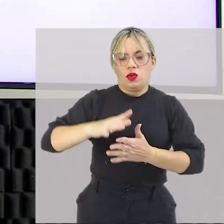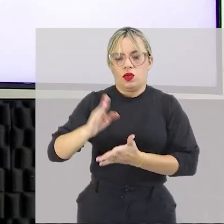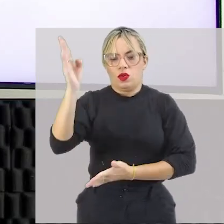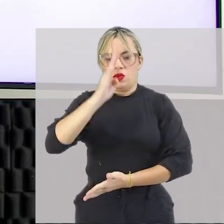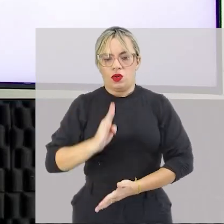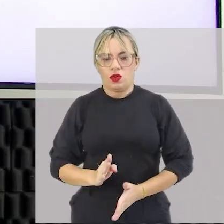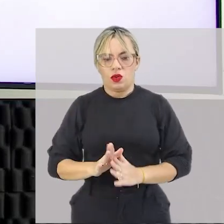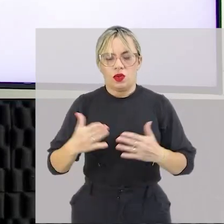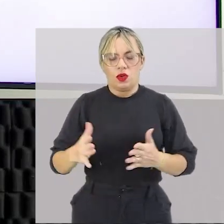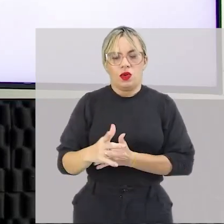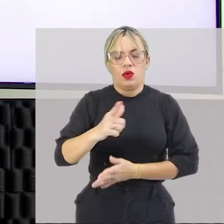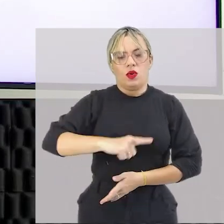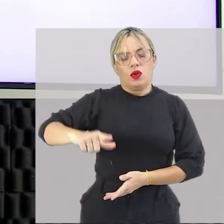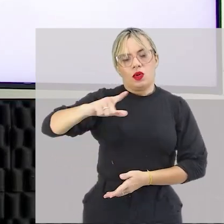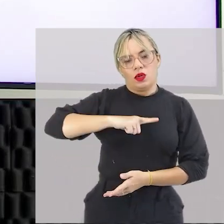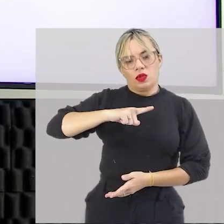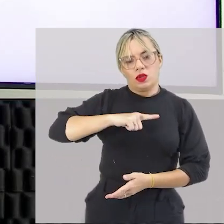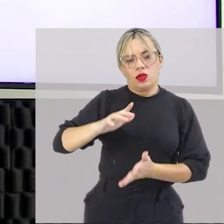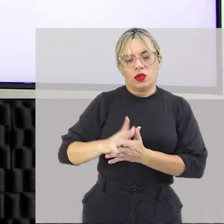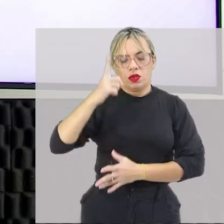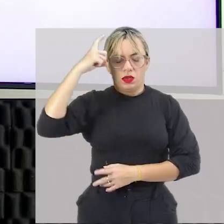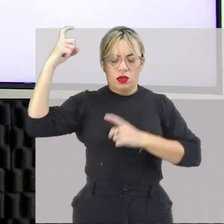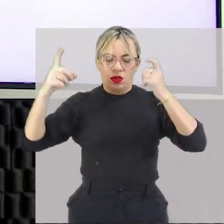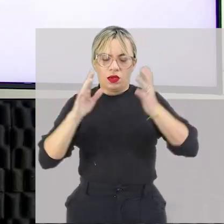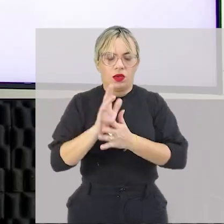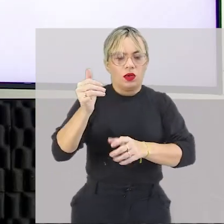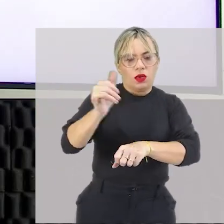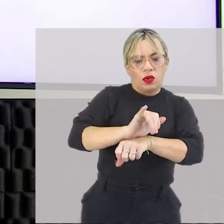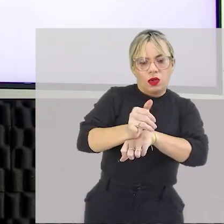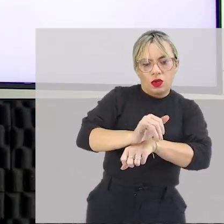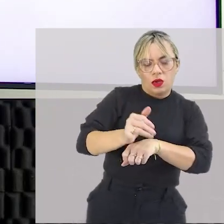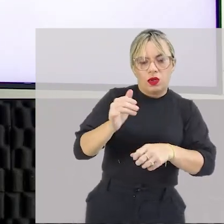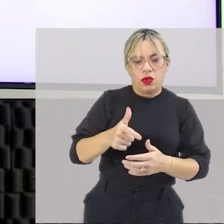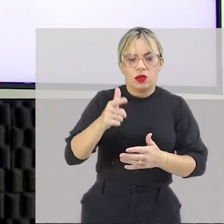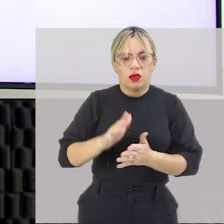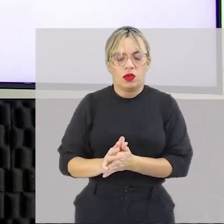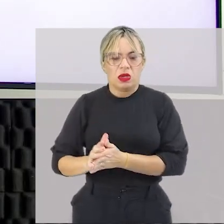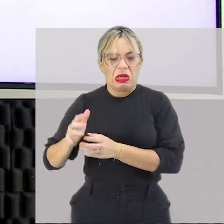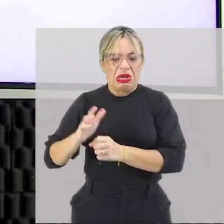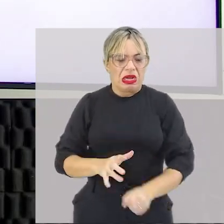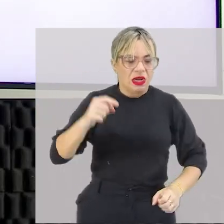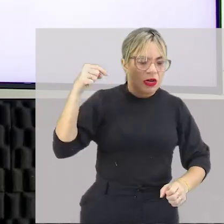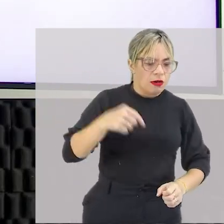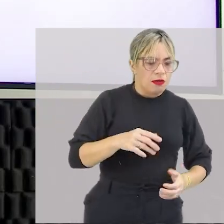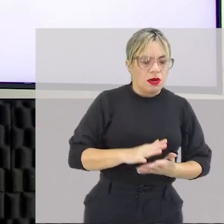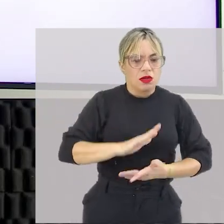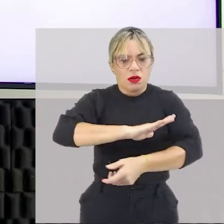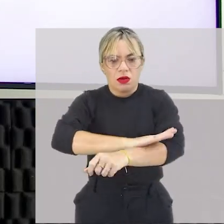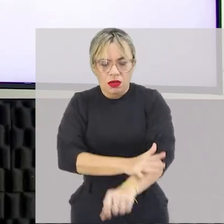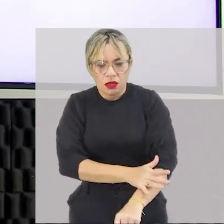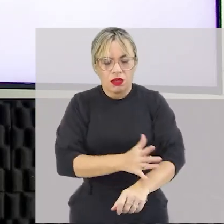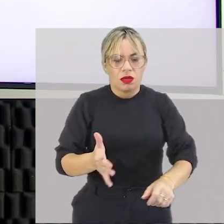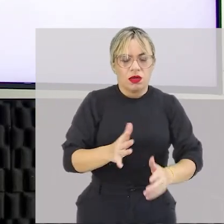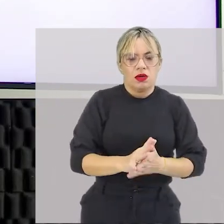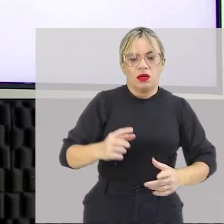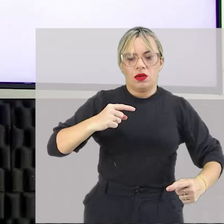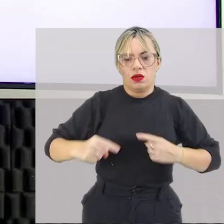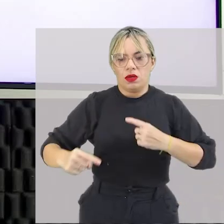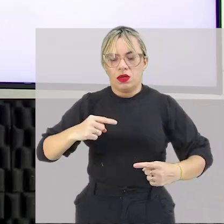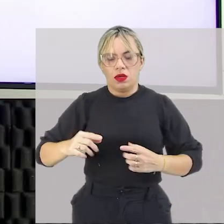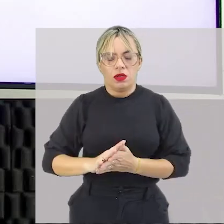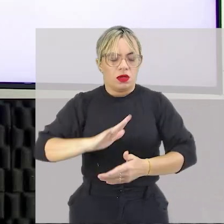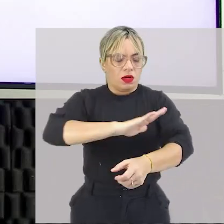Brasil tem criado estratégias de combate ao racismo, que ele está chamando aqui de políticas